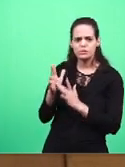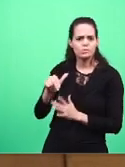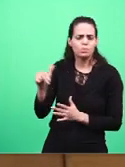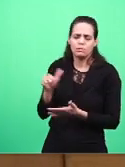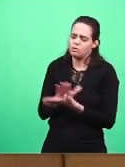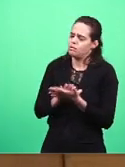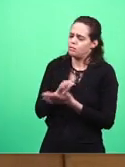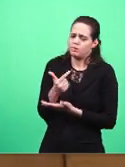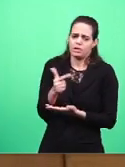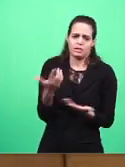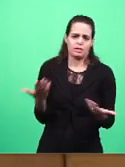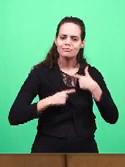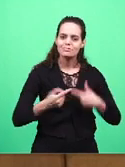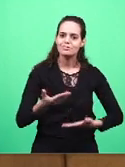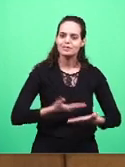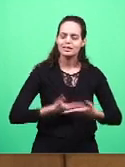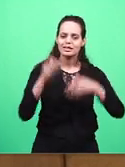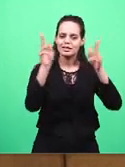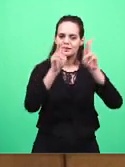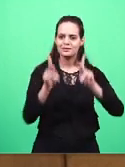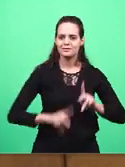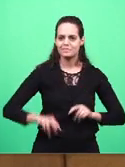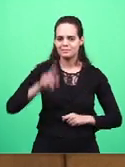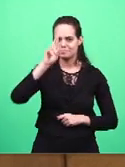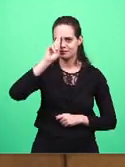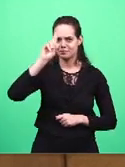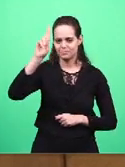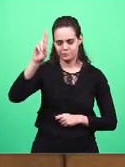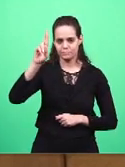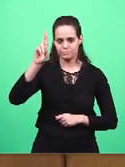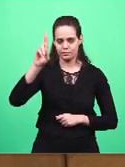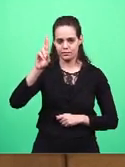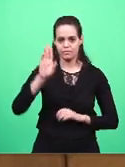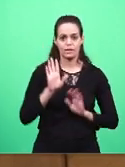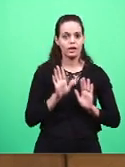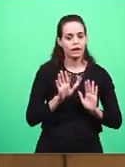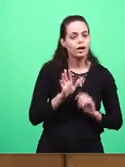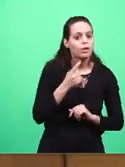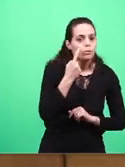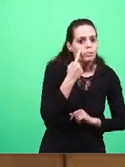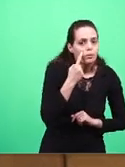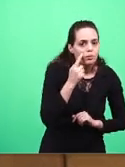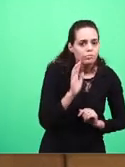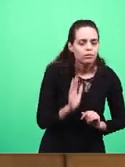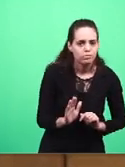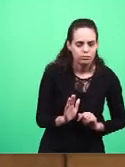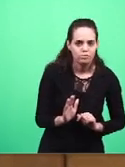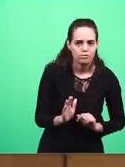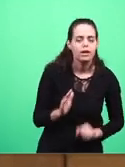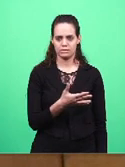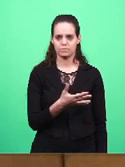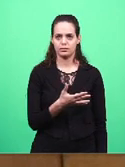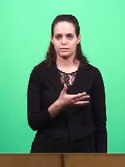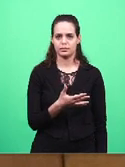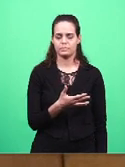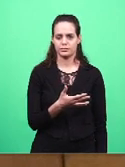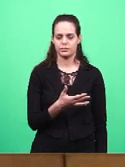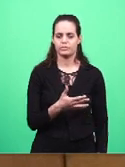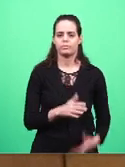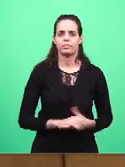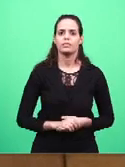é jurar, não darei os vossos filhos. Não, meu filho, vem cá, a obra é essa aqui, é aquilo que está ali não.